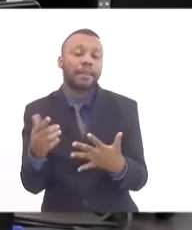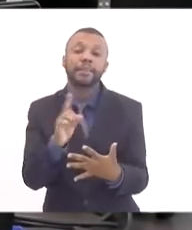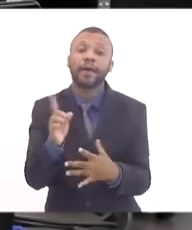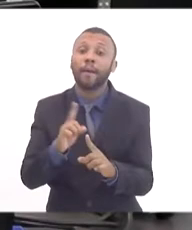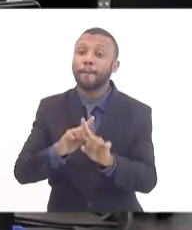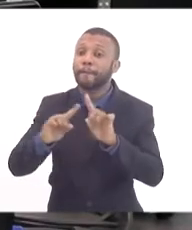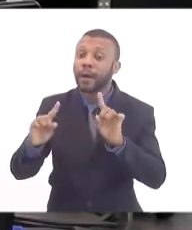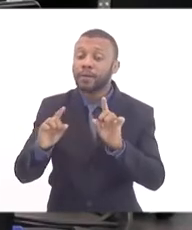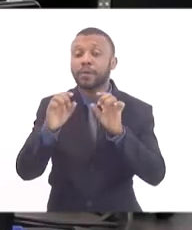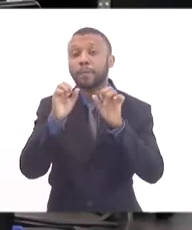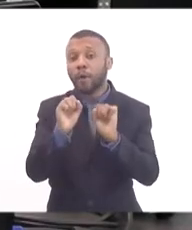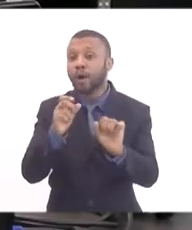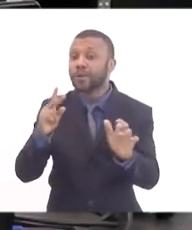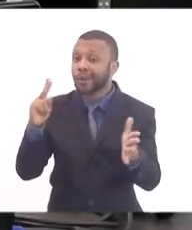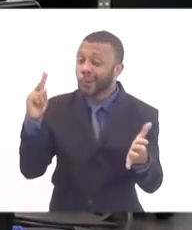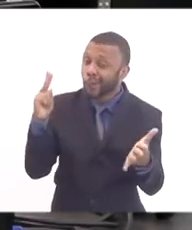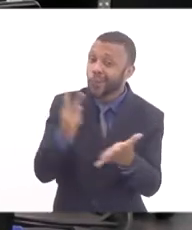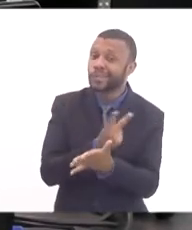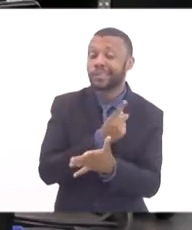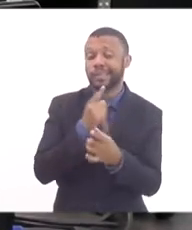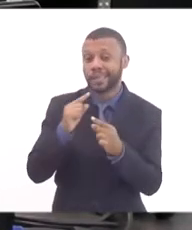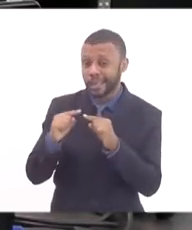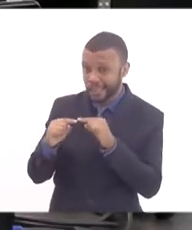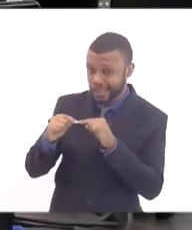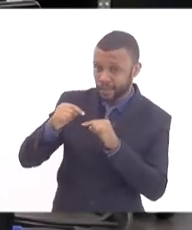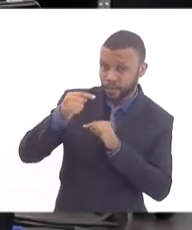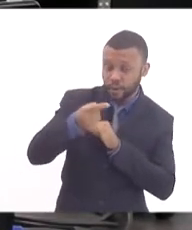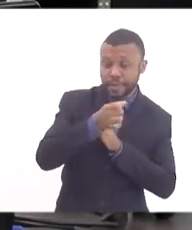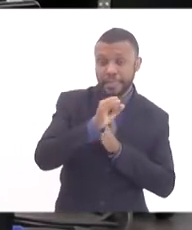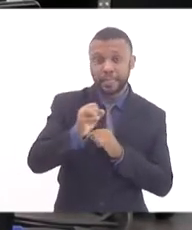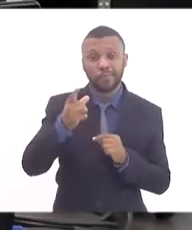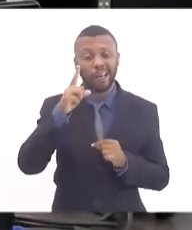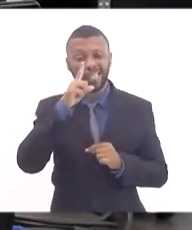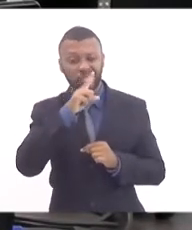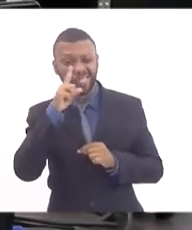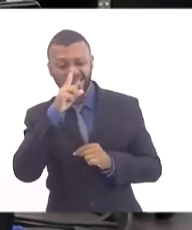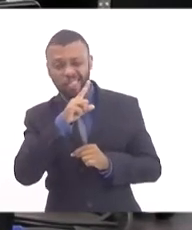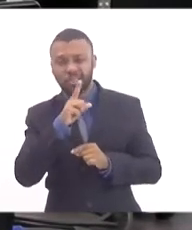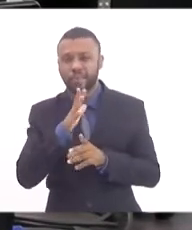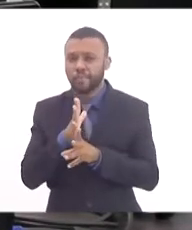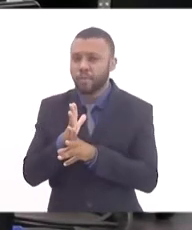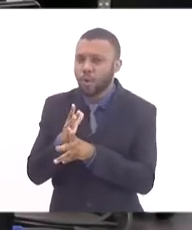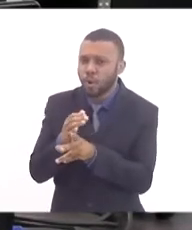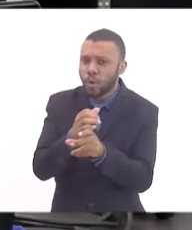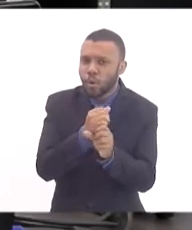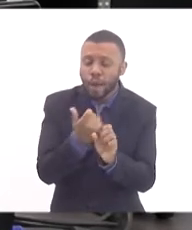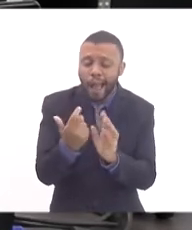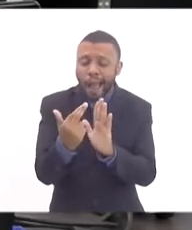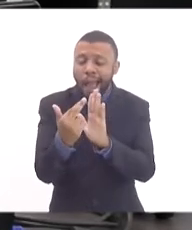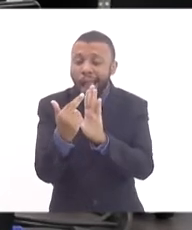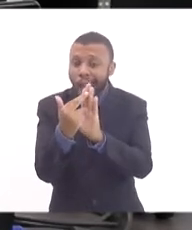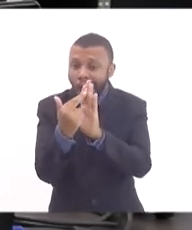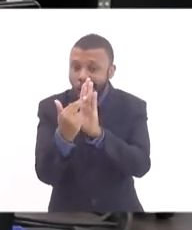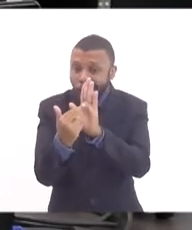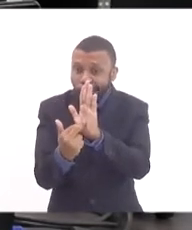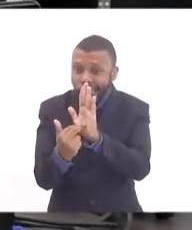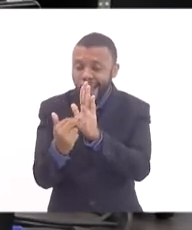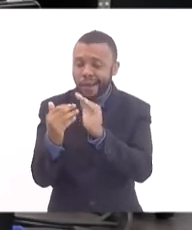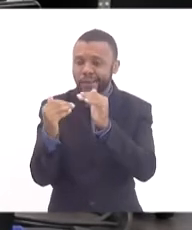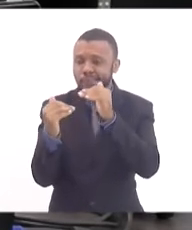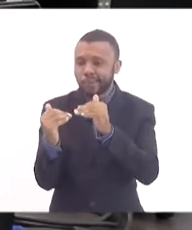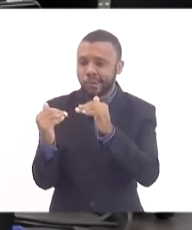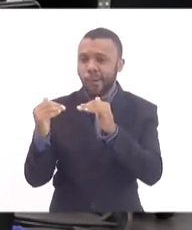efeitos que uma má legislação tributária né e de um acúmulo de regras que superpõe